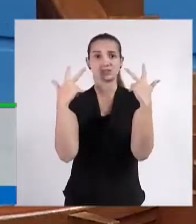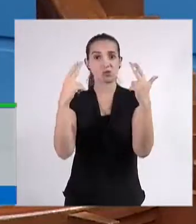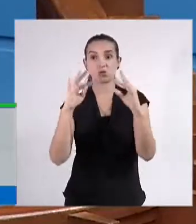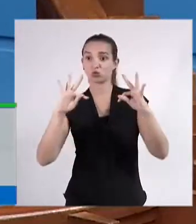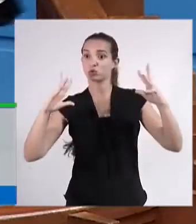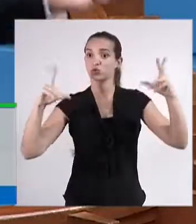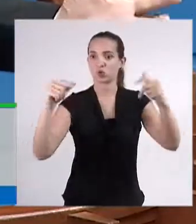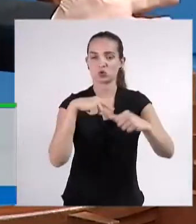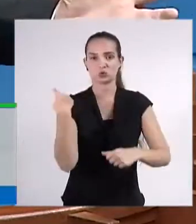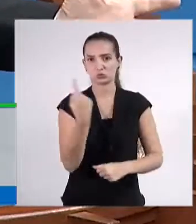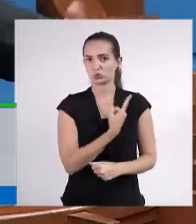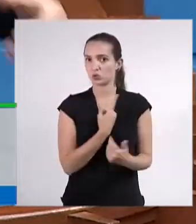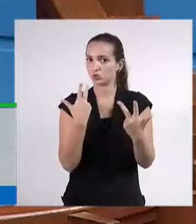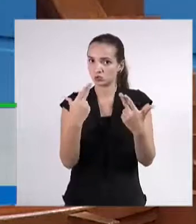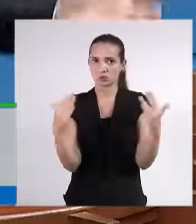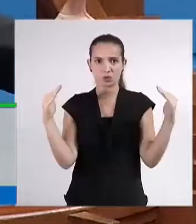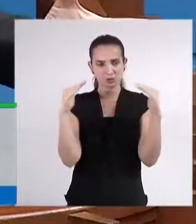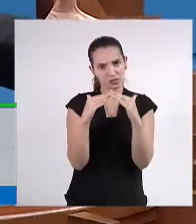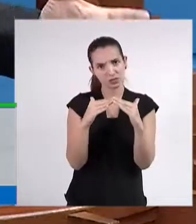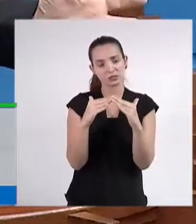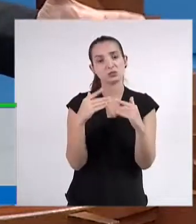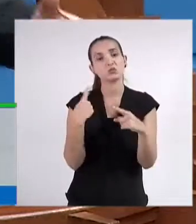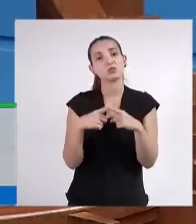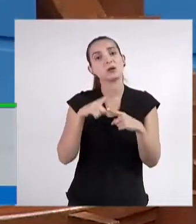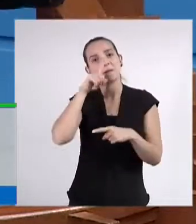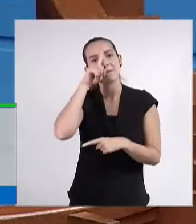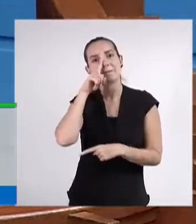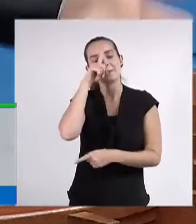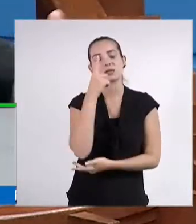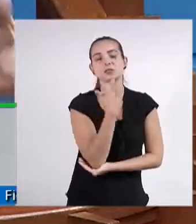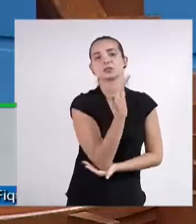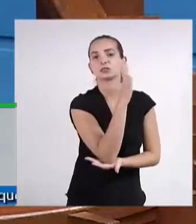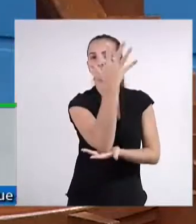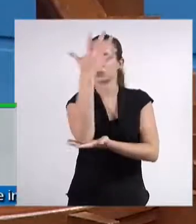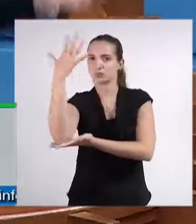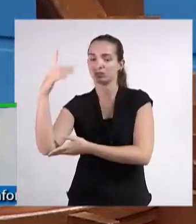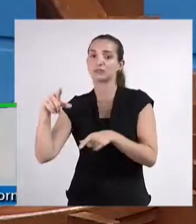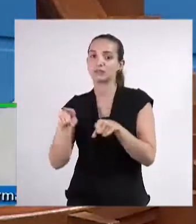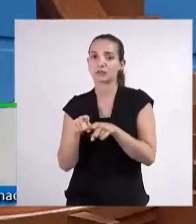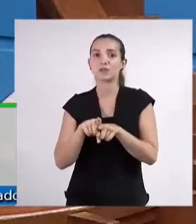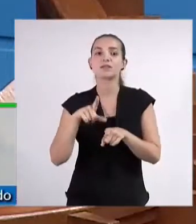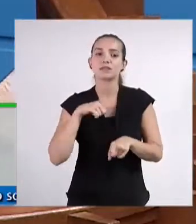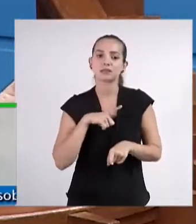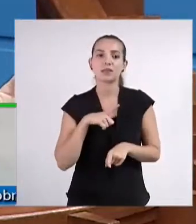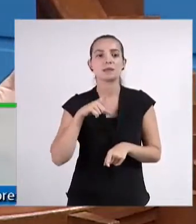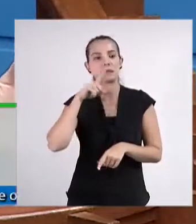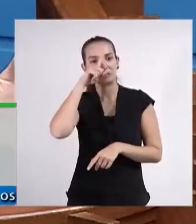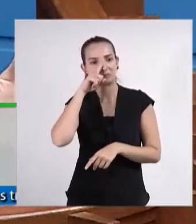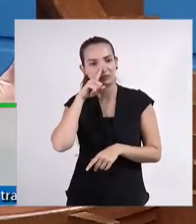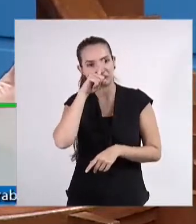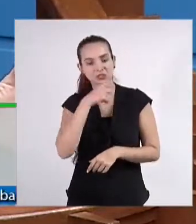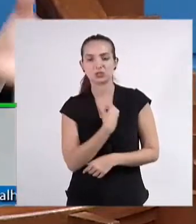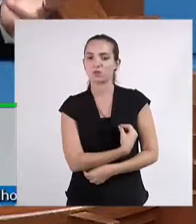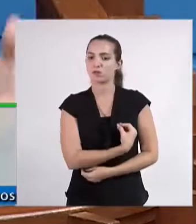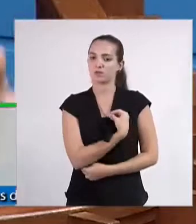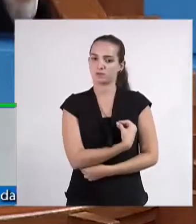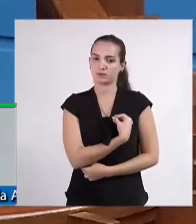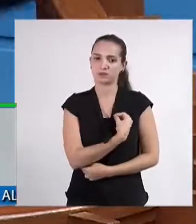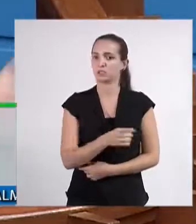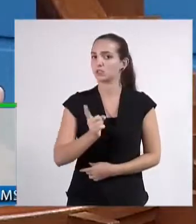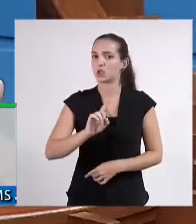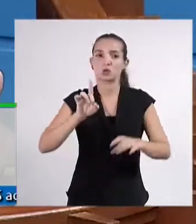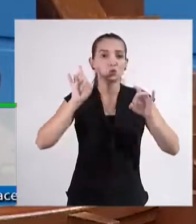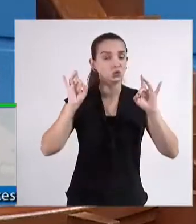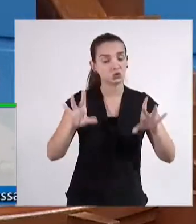vida. Com o meio ambiente ameaçado, ameaça-se também a própria vida, não só